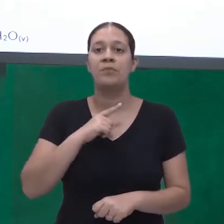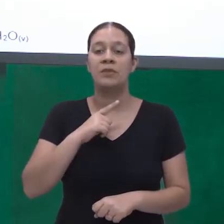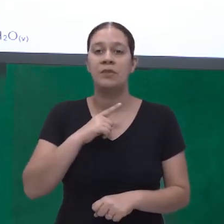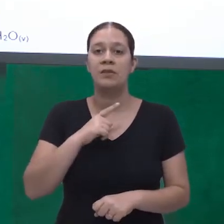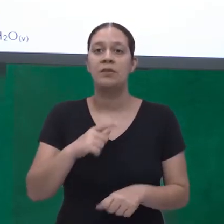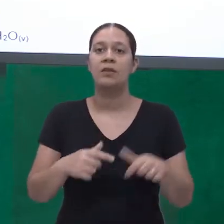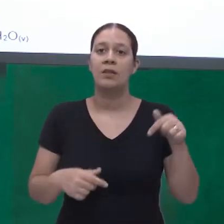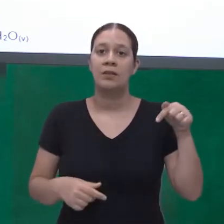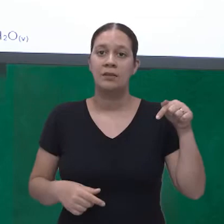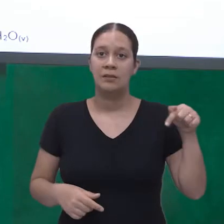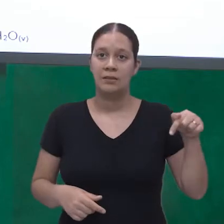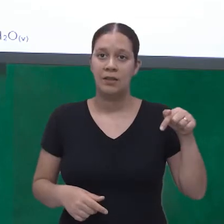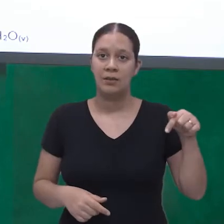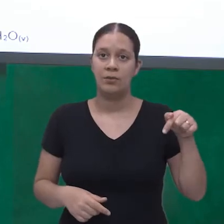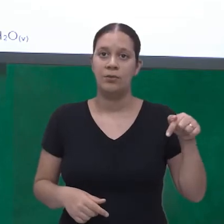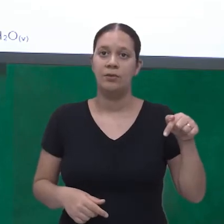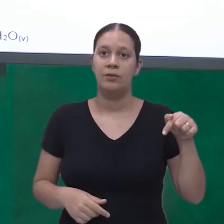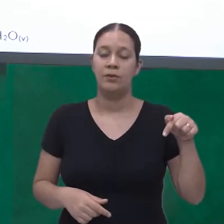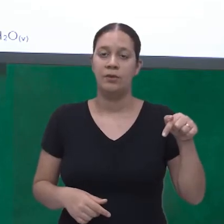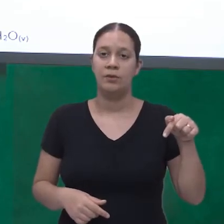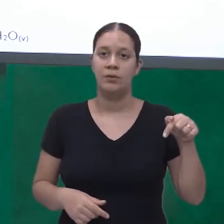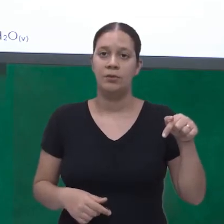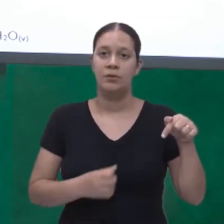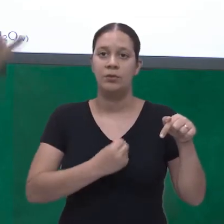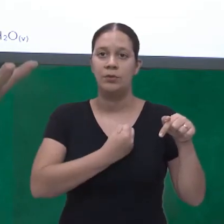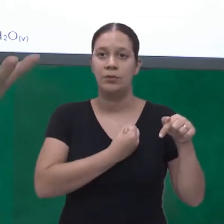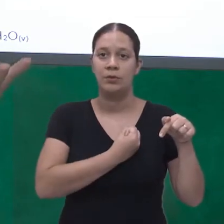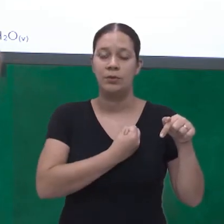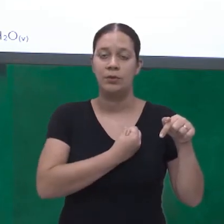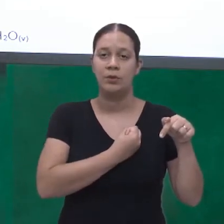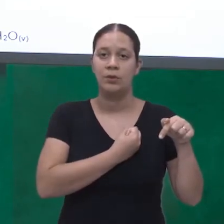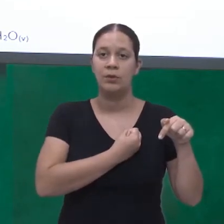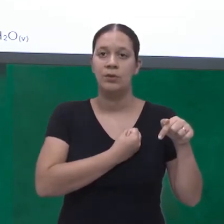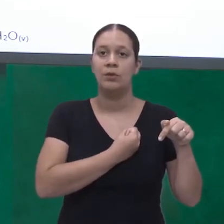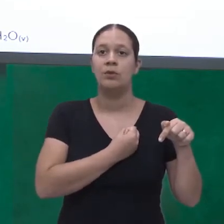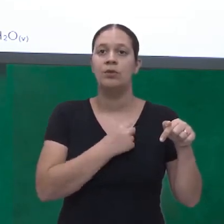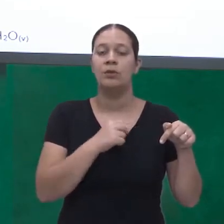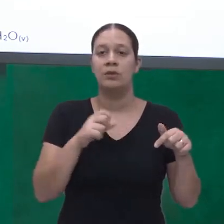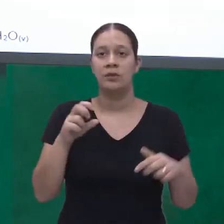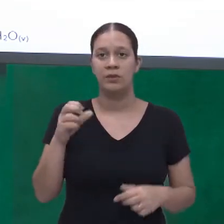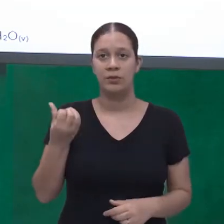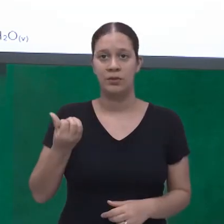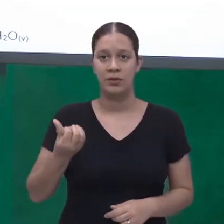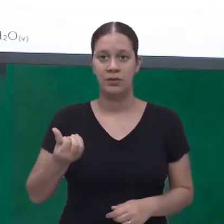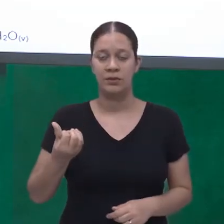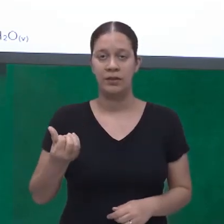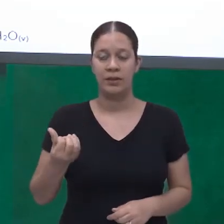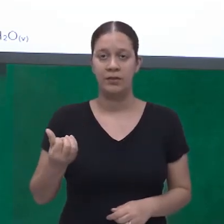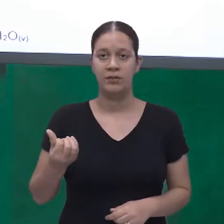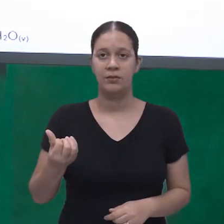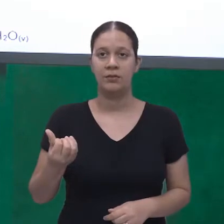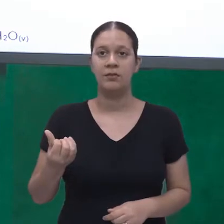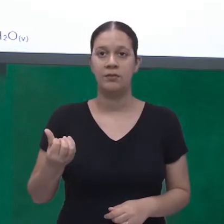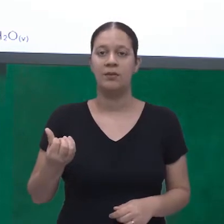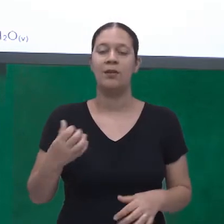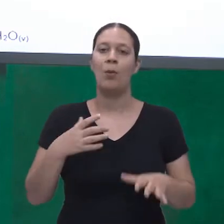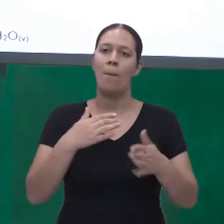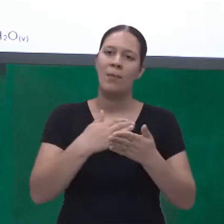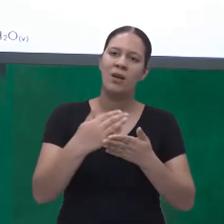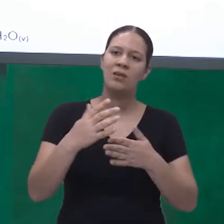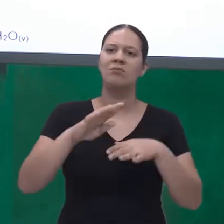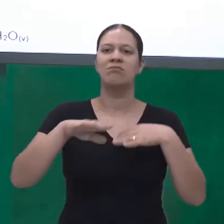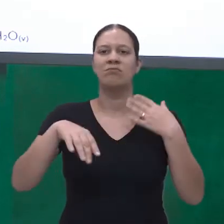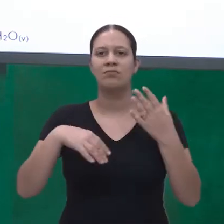vai ter 7 mols de um lado e do outro lado 6 mols, a bagunça